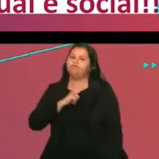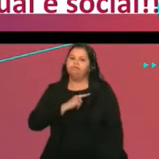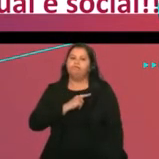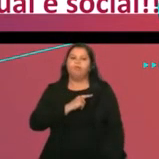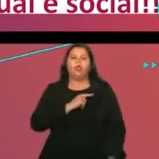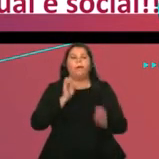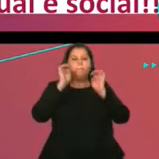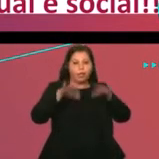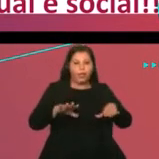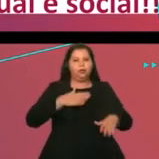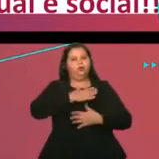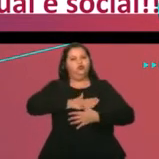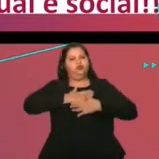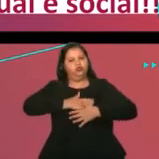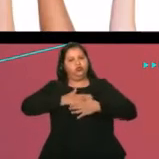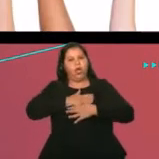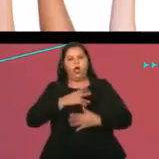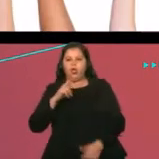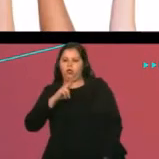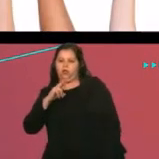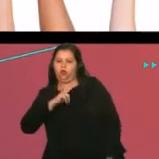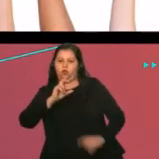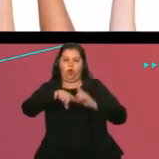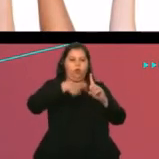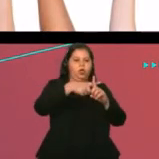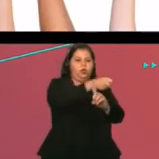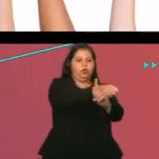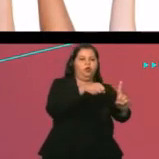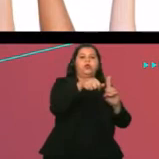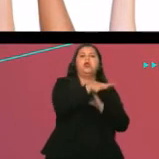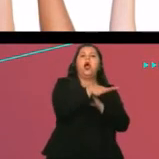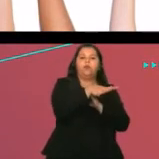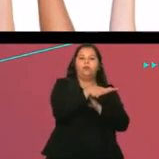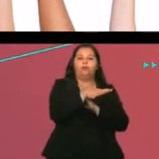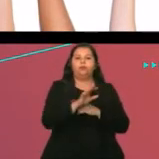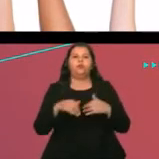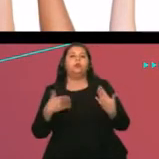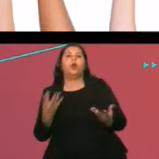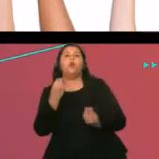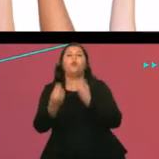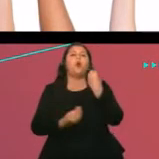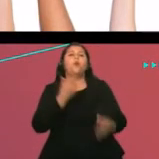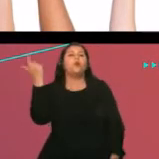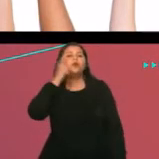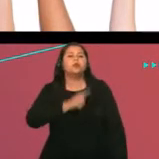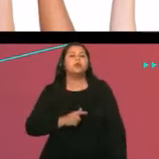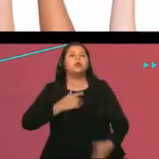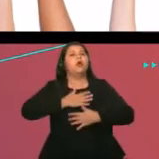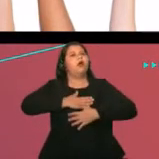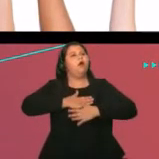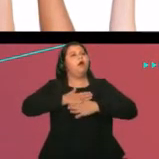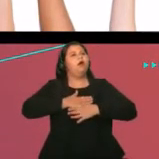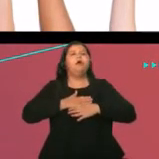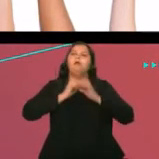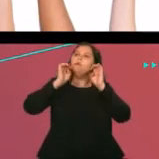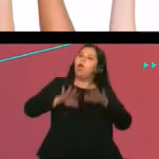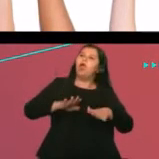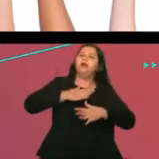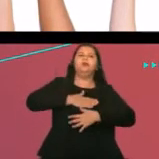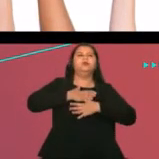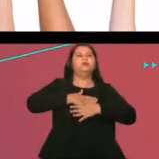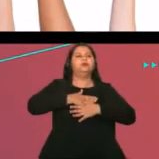é social E então como alcançar bem-estar como é que eu